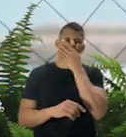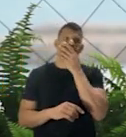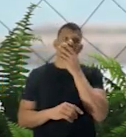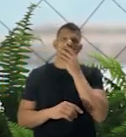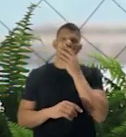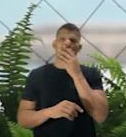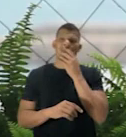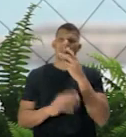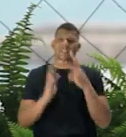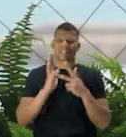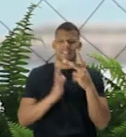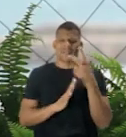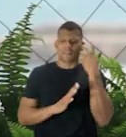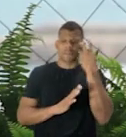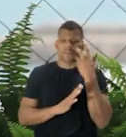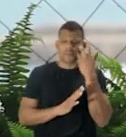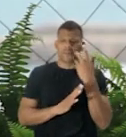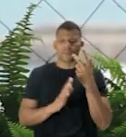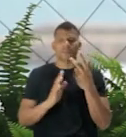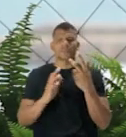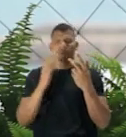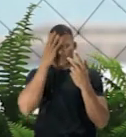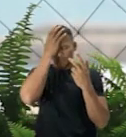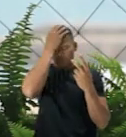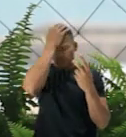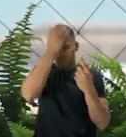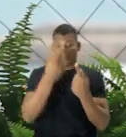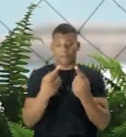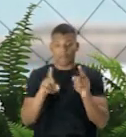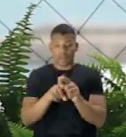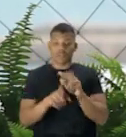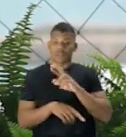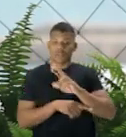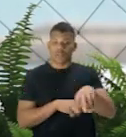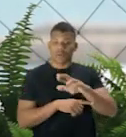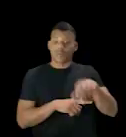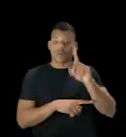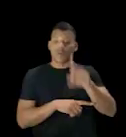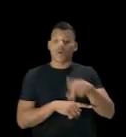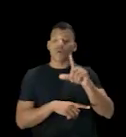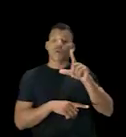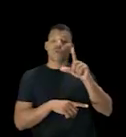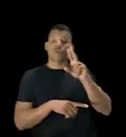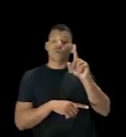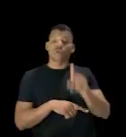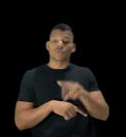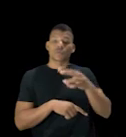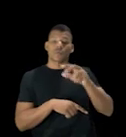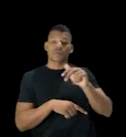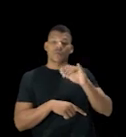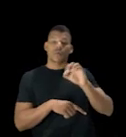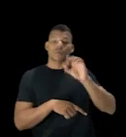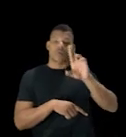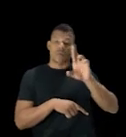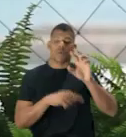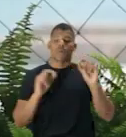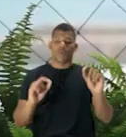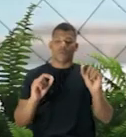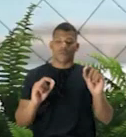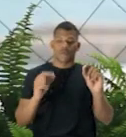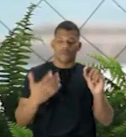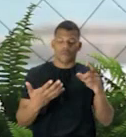Se foram três músicas que o João gravou minhas. Mas tem uma que não é parceria com o João, que chama-se Luz